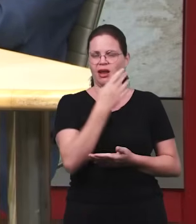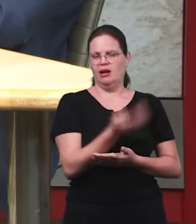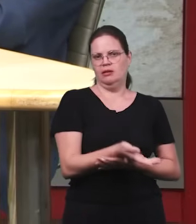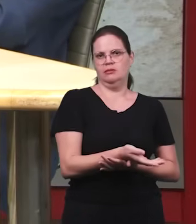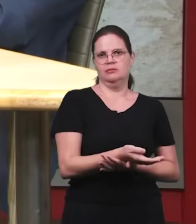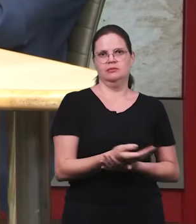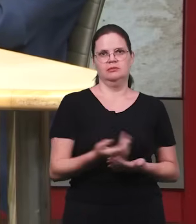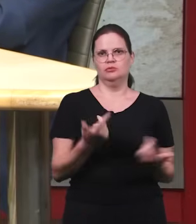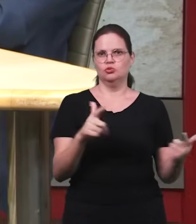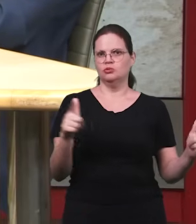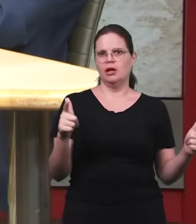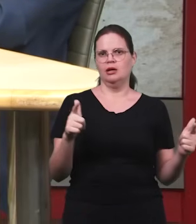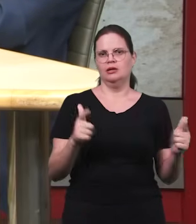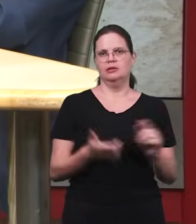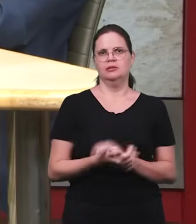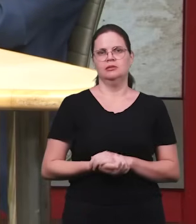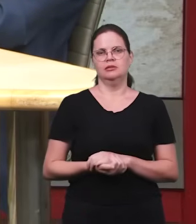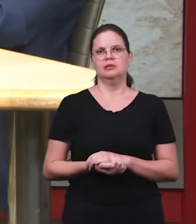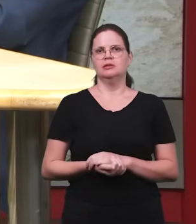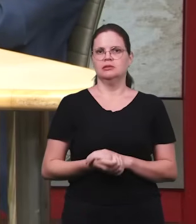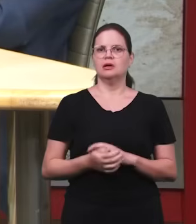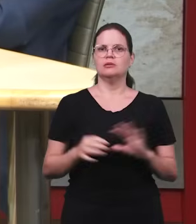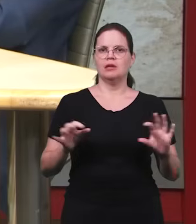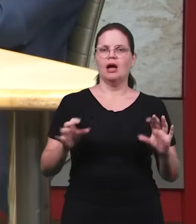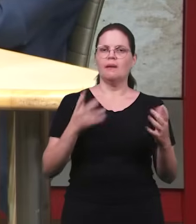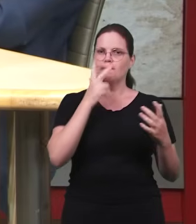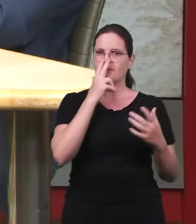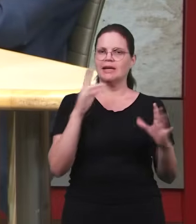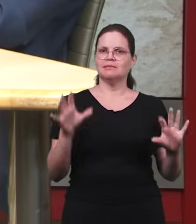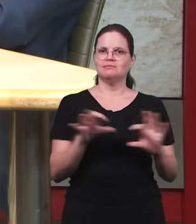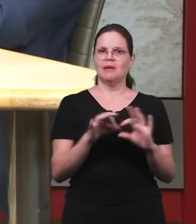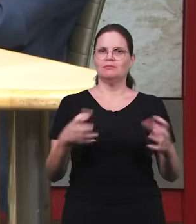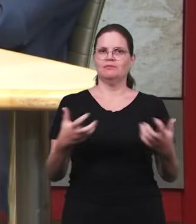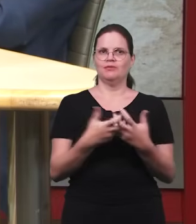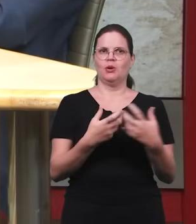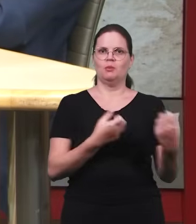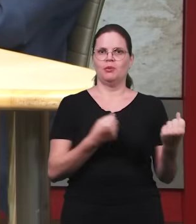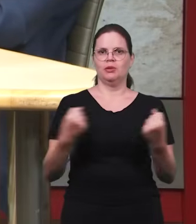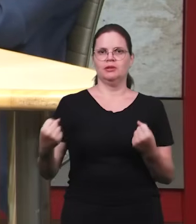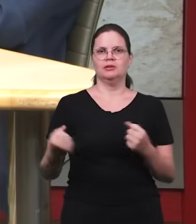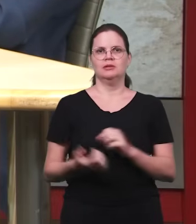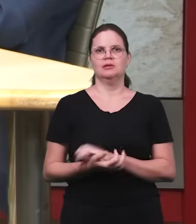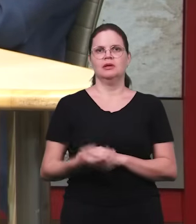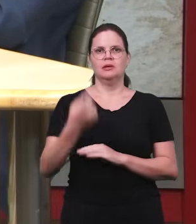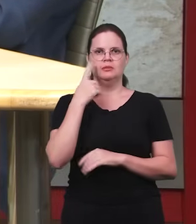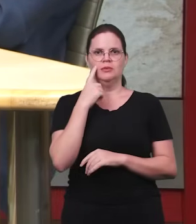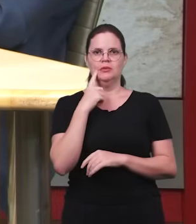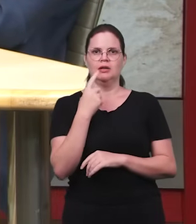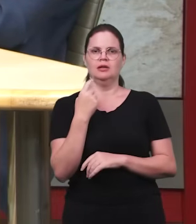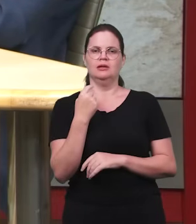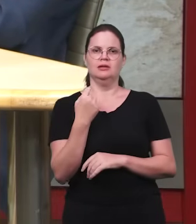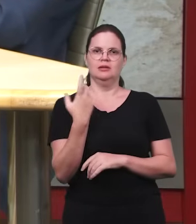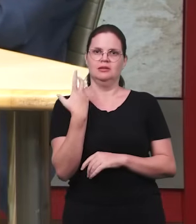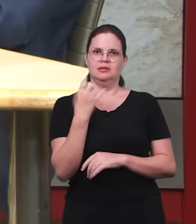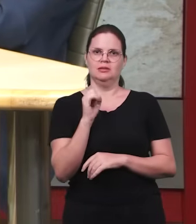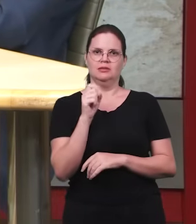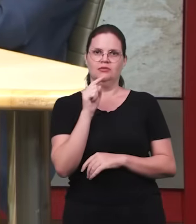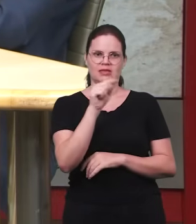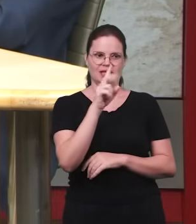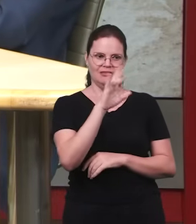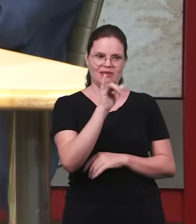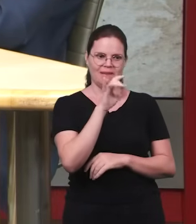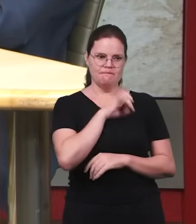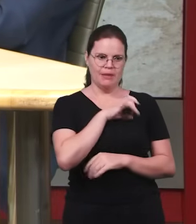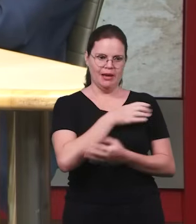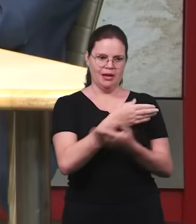ainda. O temor está ligado a poder, a quem pode. Por isso ele falou assim, você não precisa temer aos homens, Jesus falou assim, temer aquele